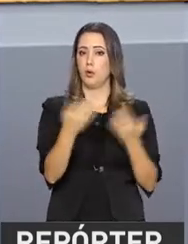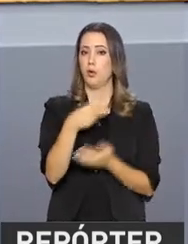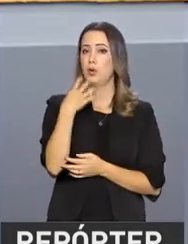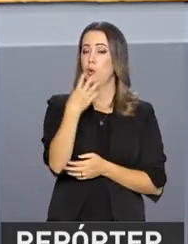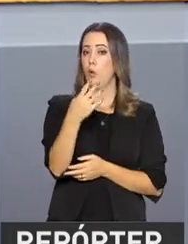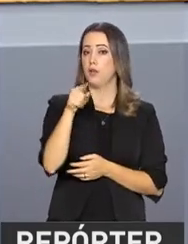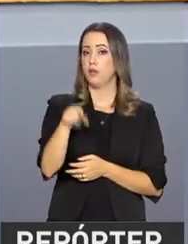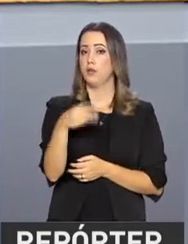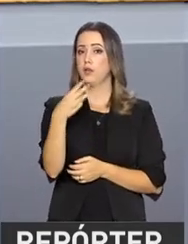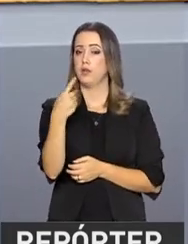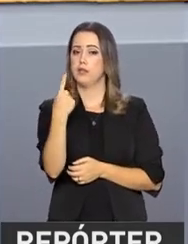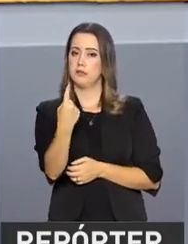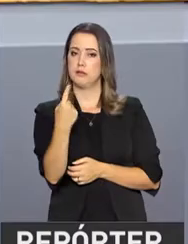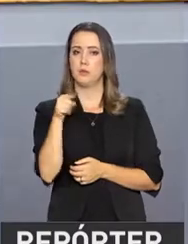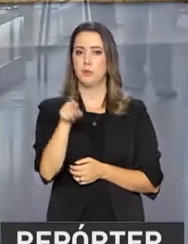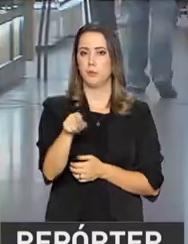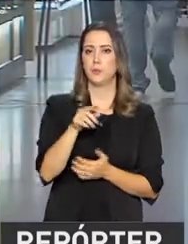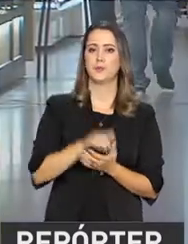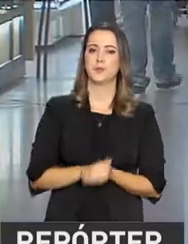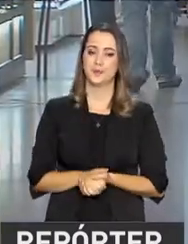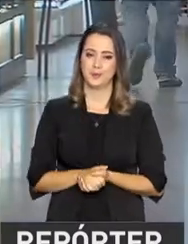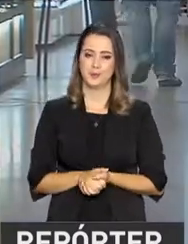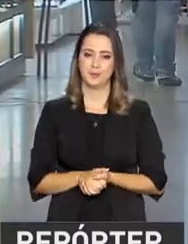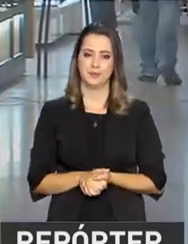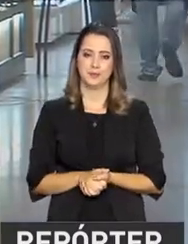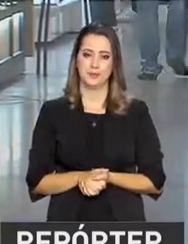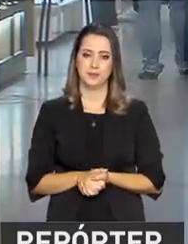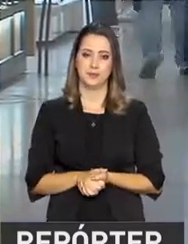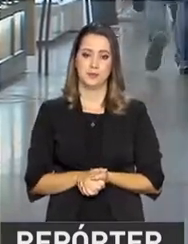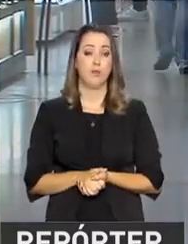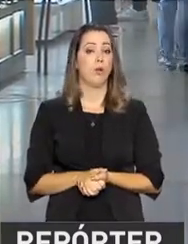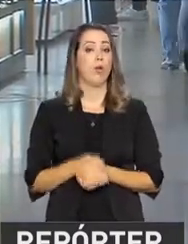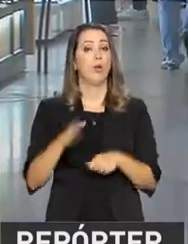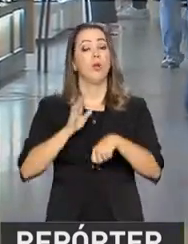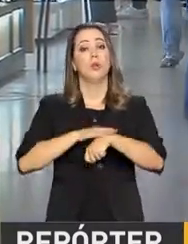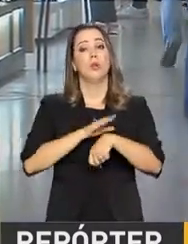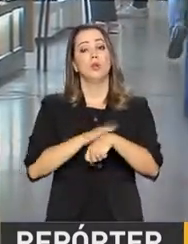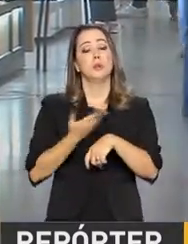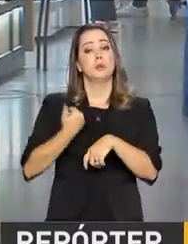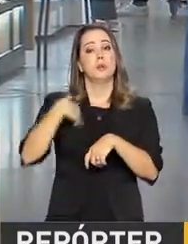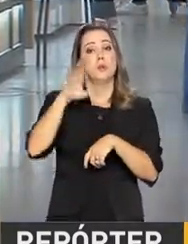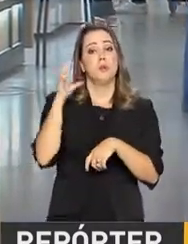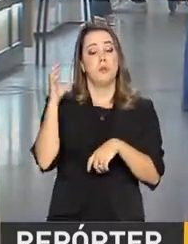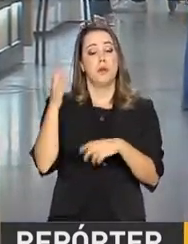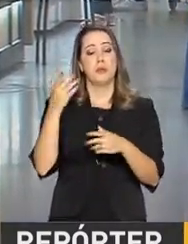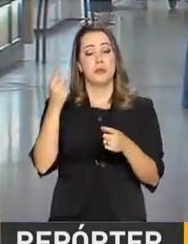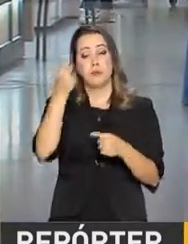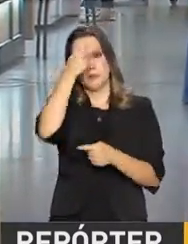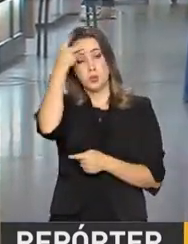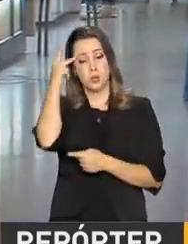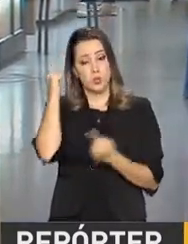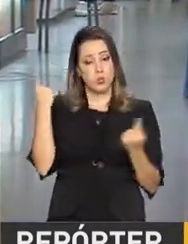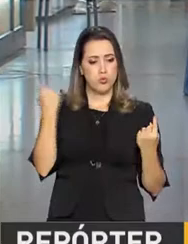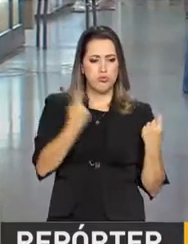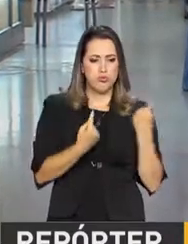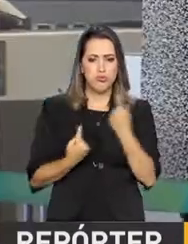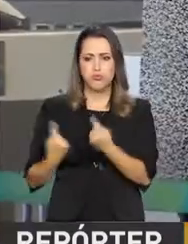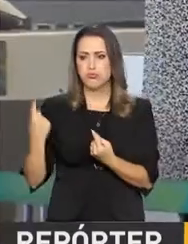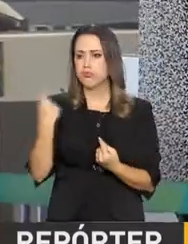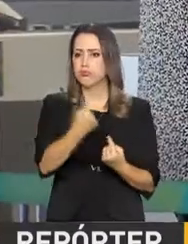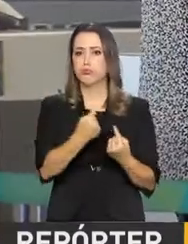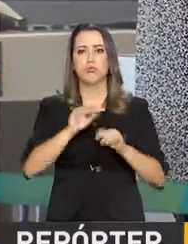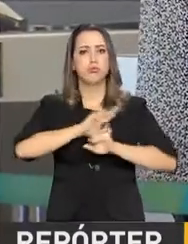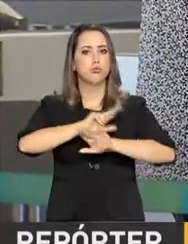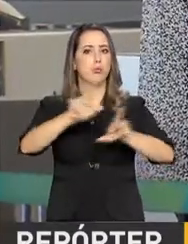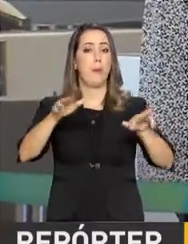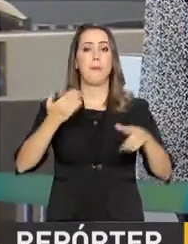4,31 pontos na época mais movimentada nos aeroportos brasileiros a estimativa é que